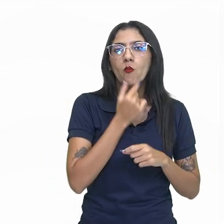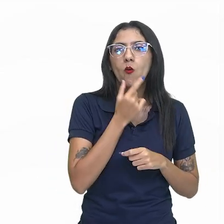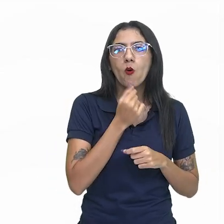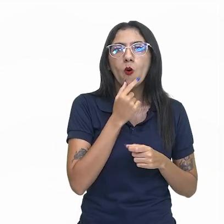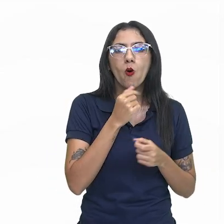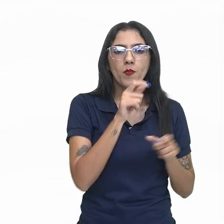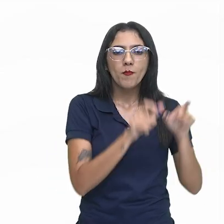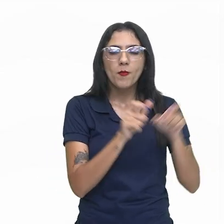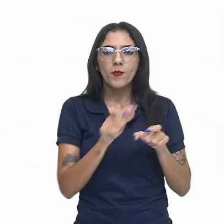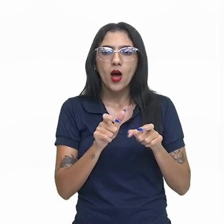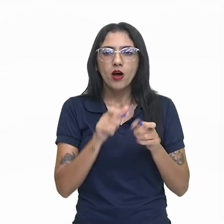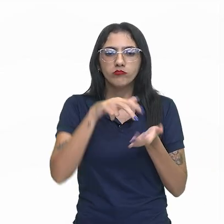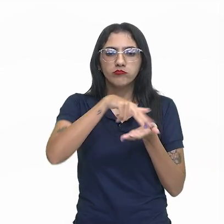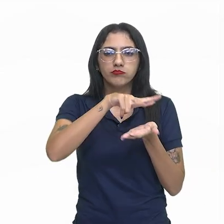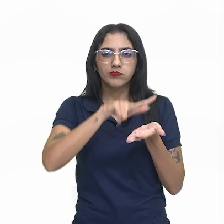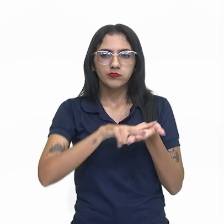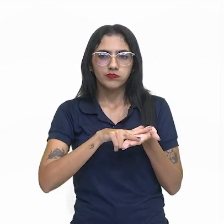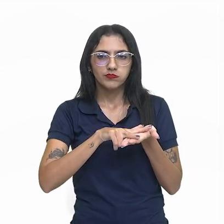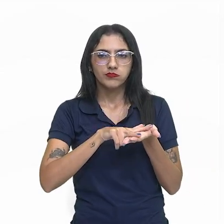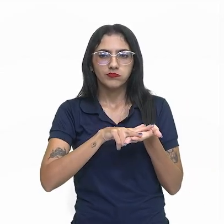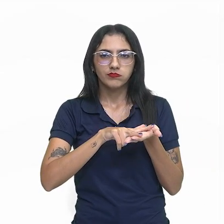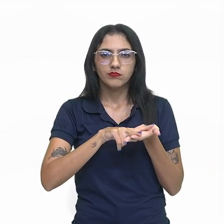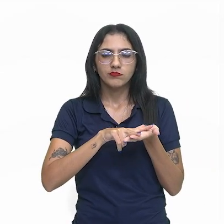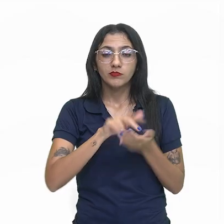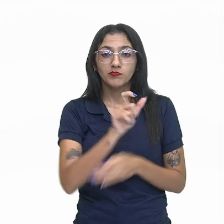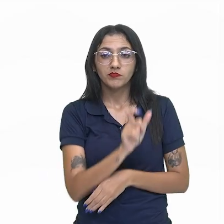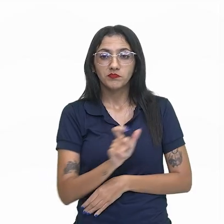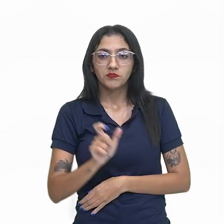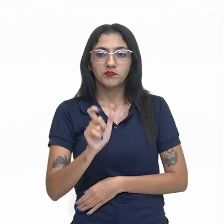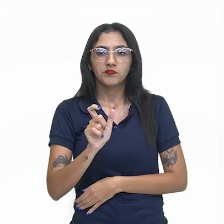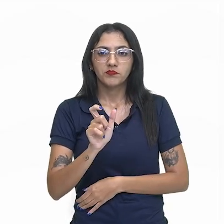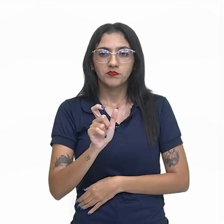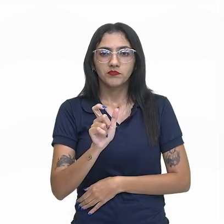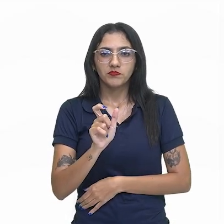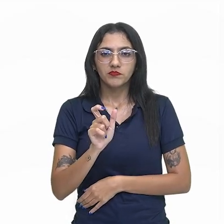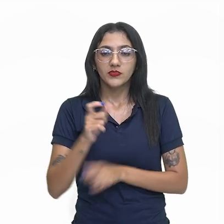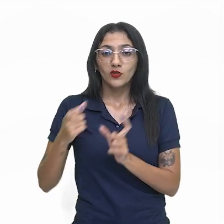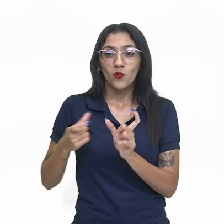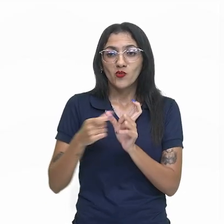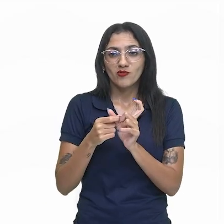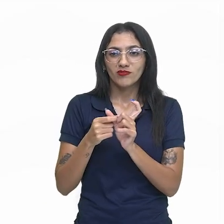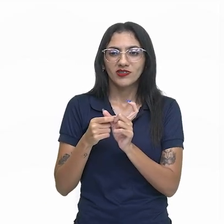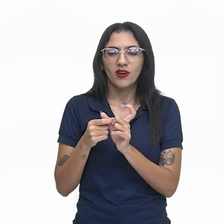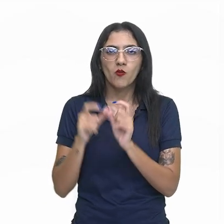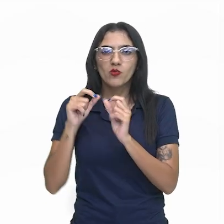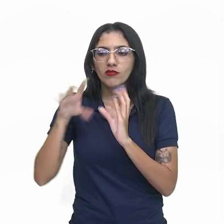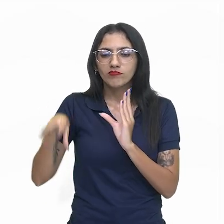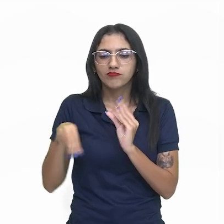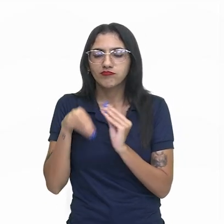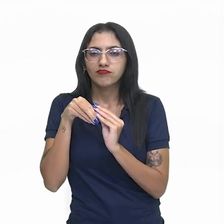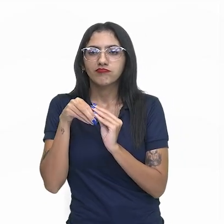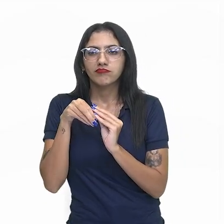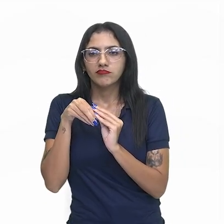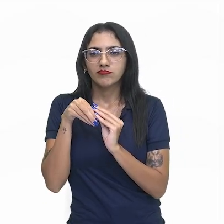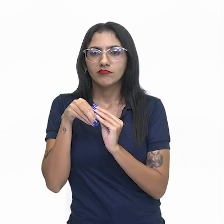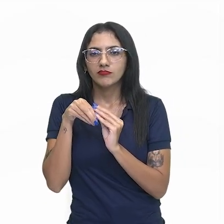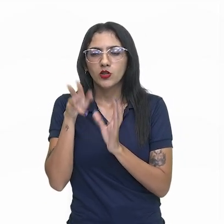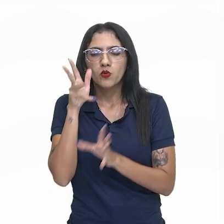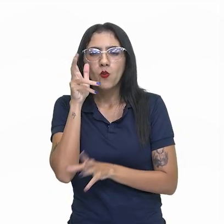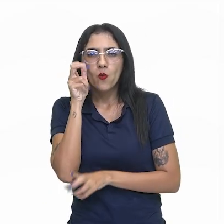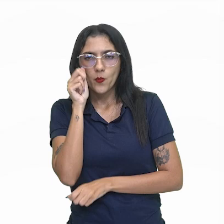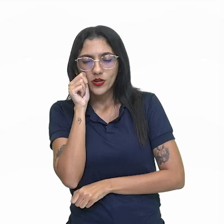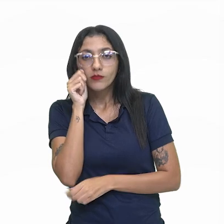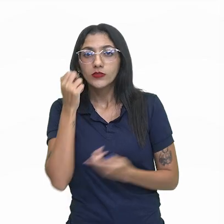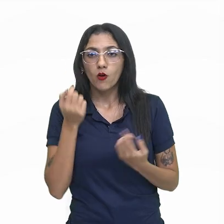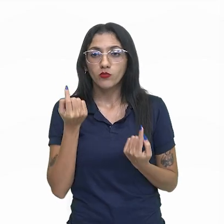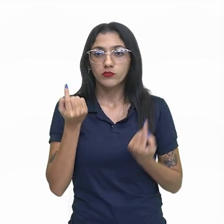deitaram-se. E mais essa ação, pegaram no sono. Então, tem duas